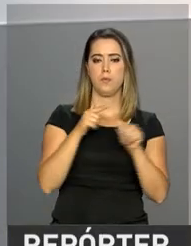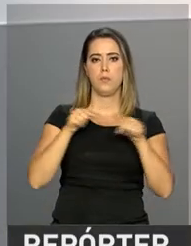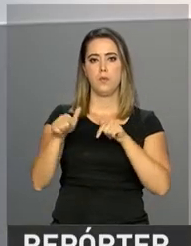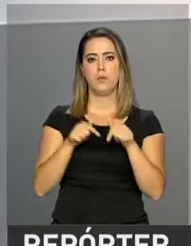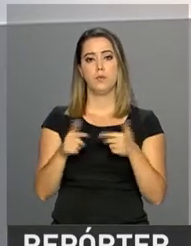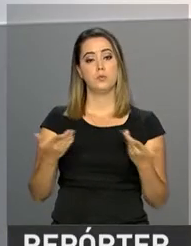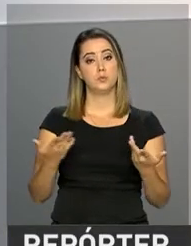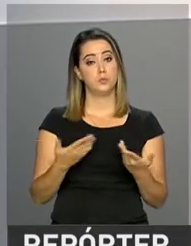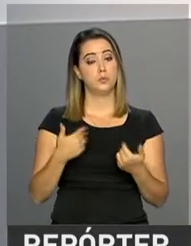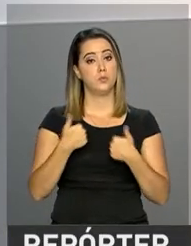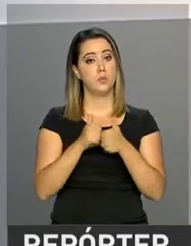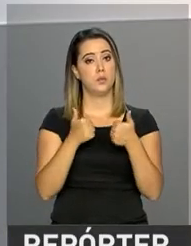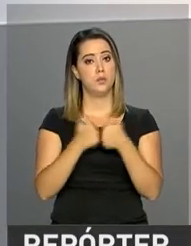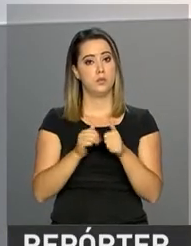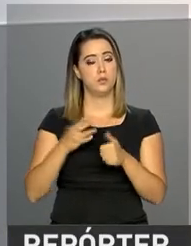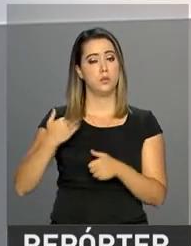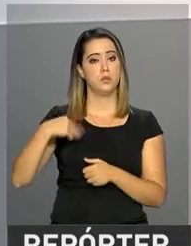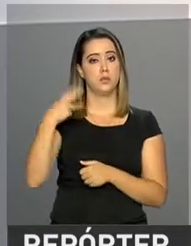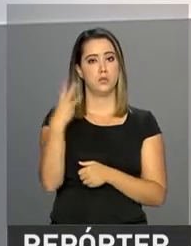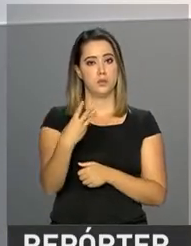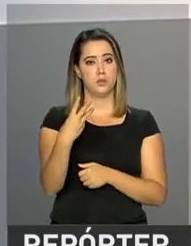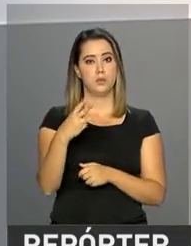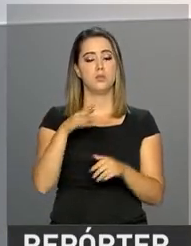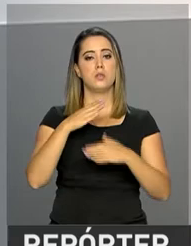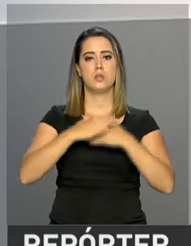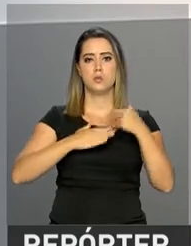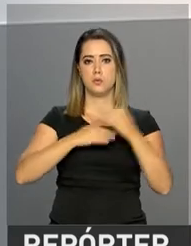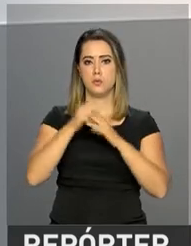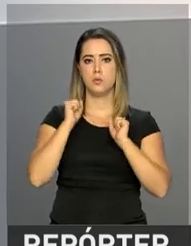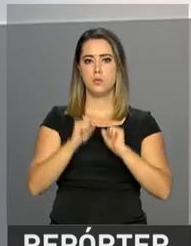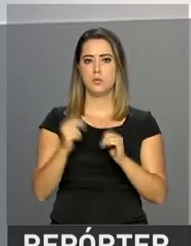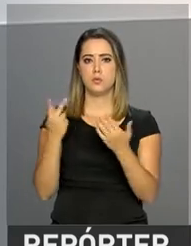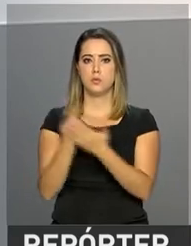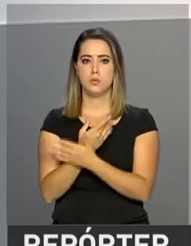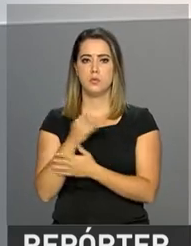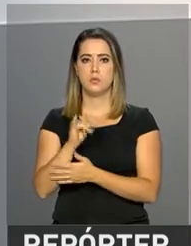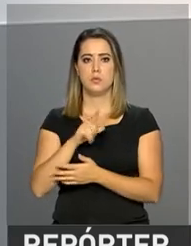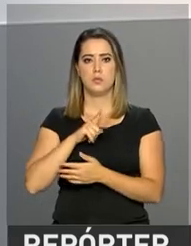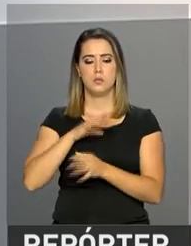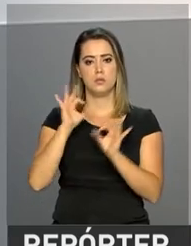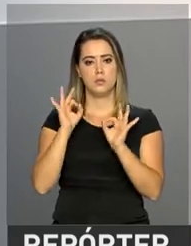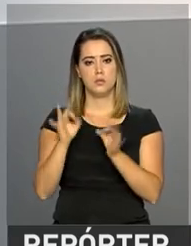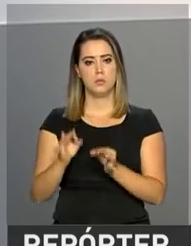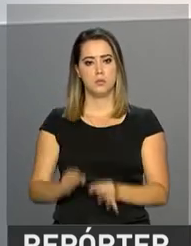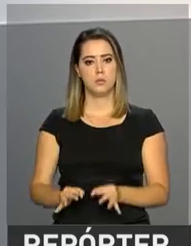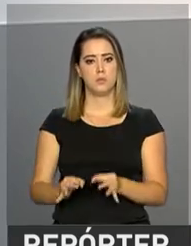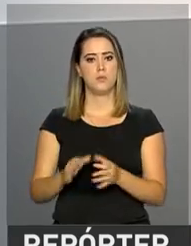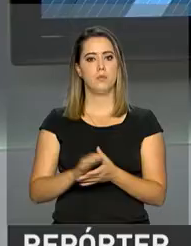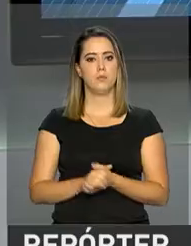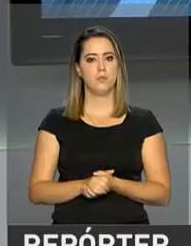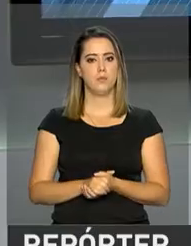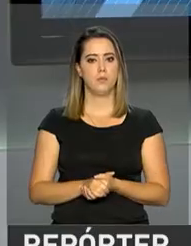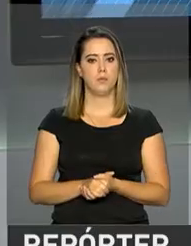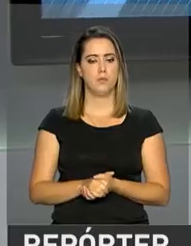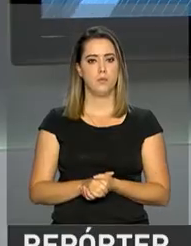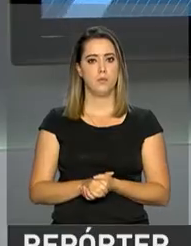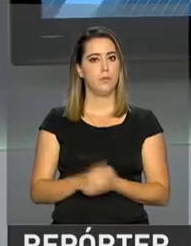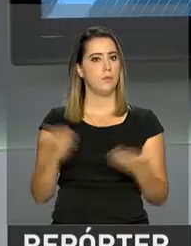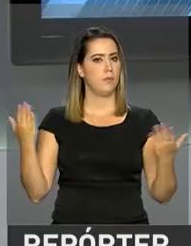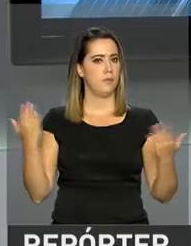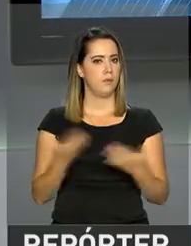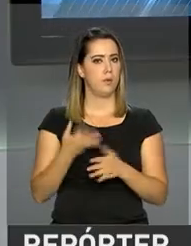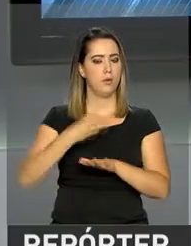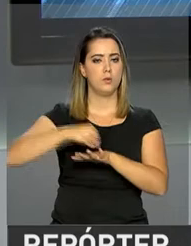O transporte de mais 3 profissionais poderá ser autorizado desde que haja justificativa técnica. E agora